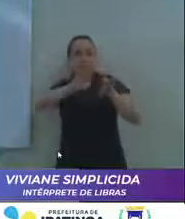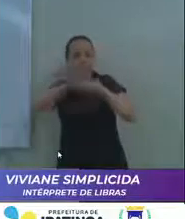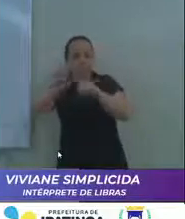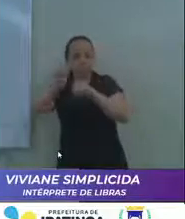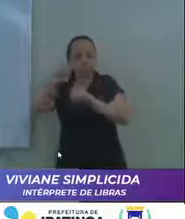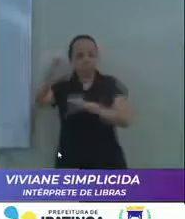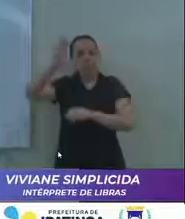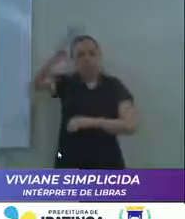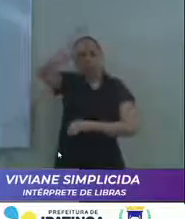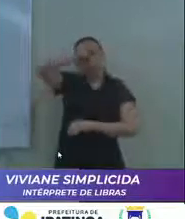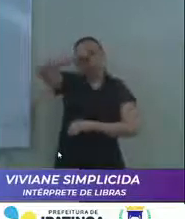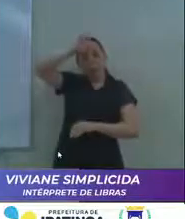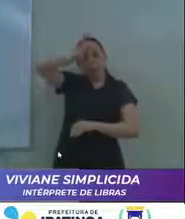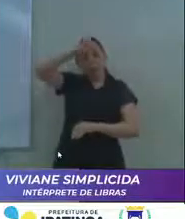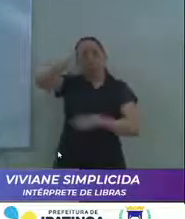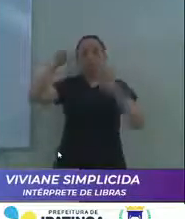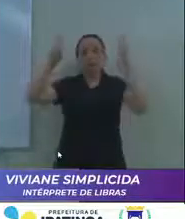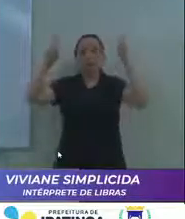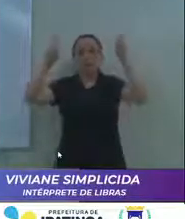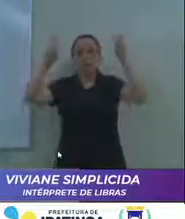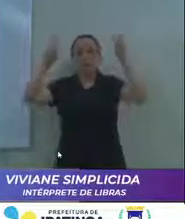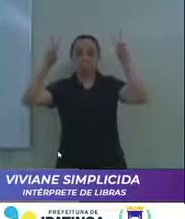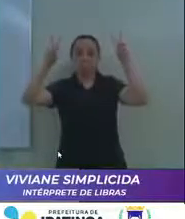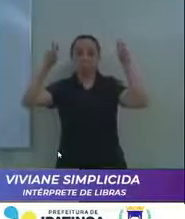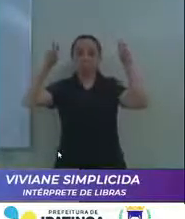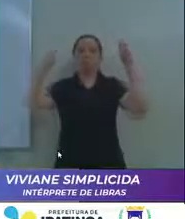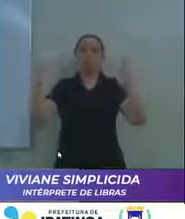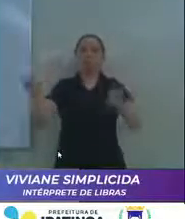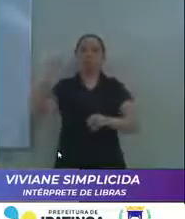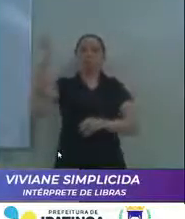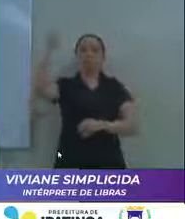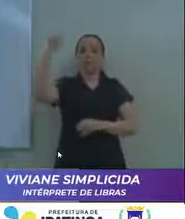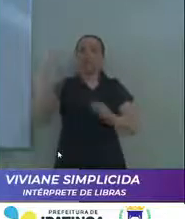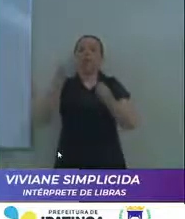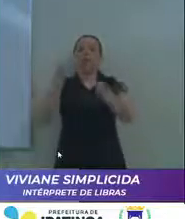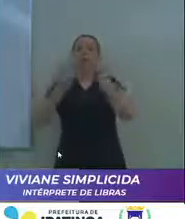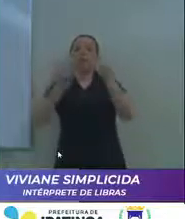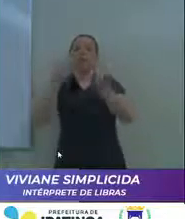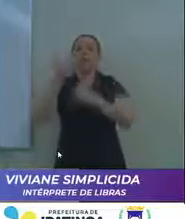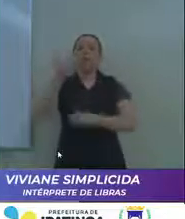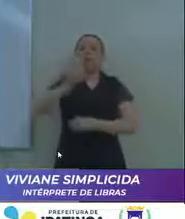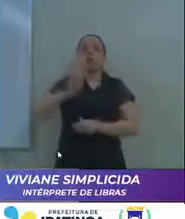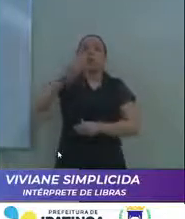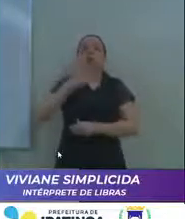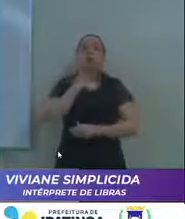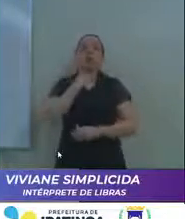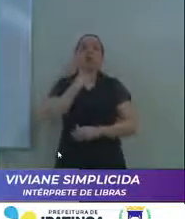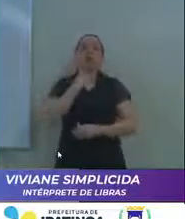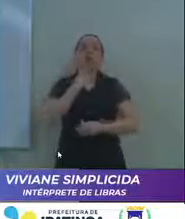momento, com um tema, né, bastante propício, que é como usar a voz depois de tanto tempo.